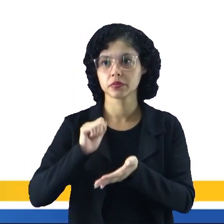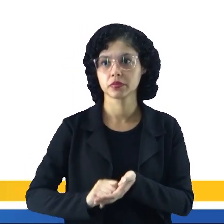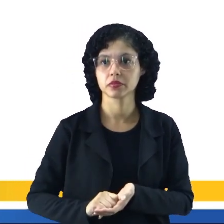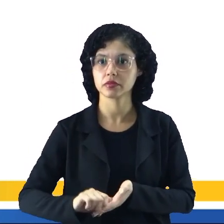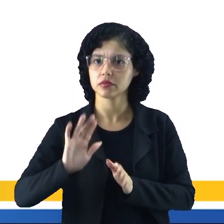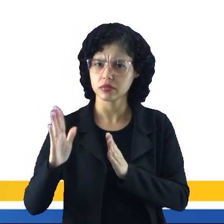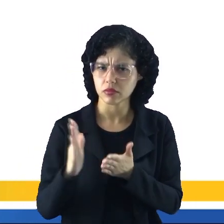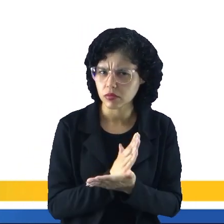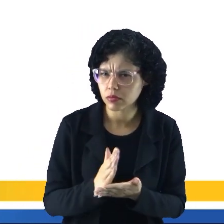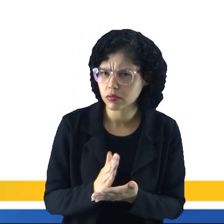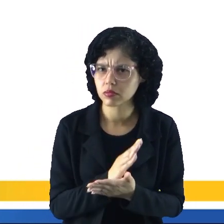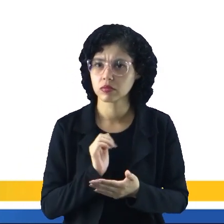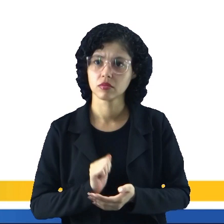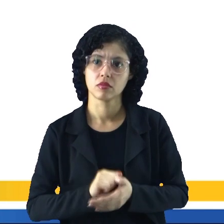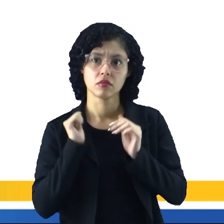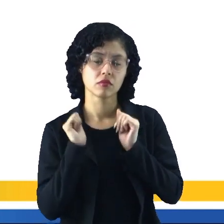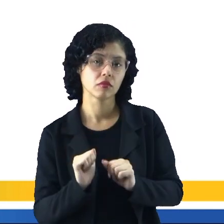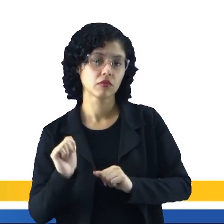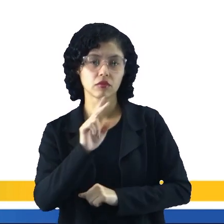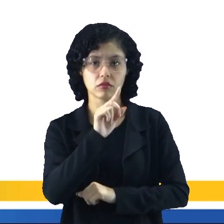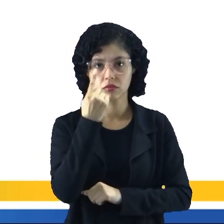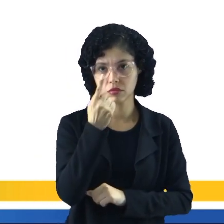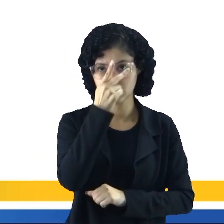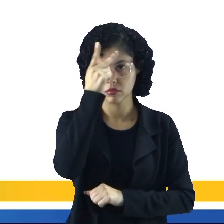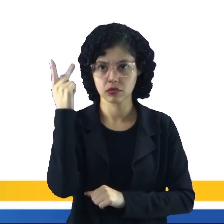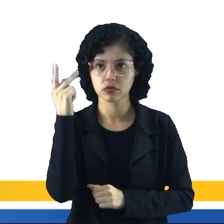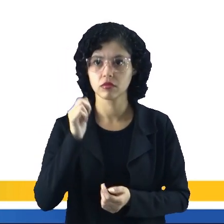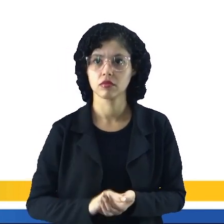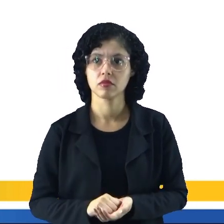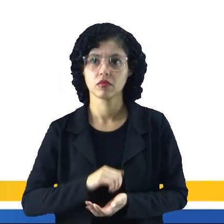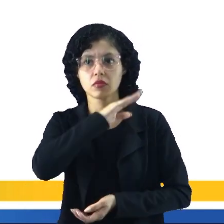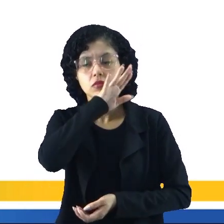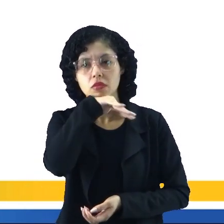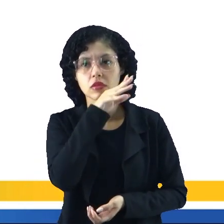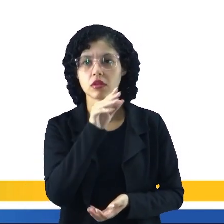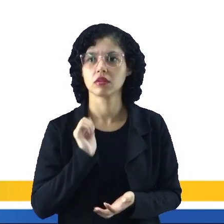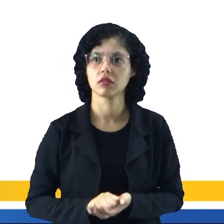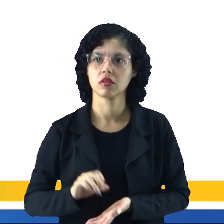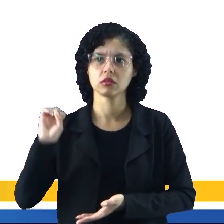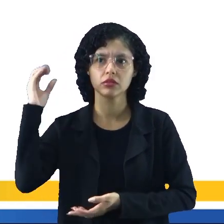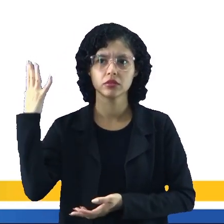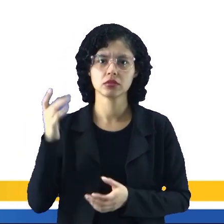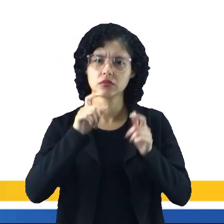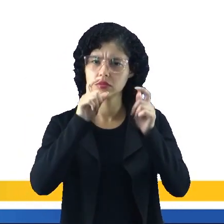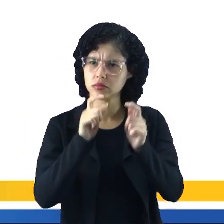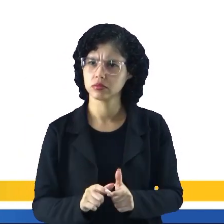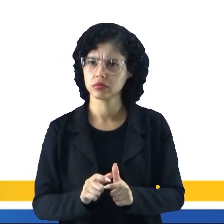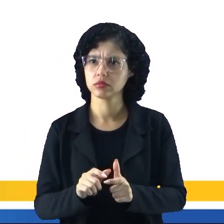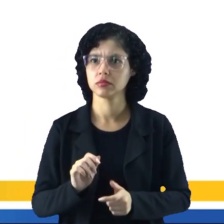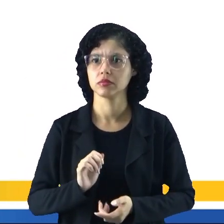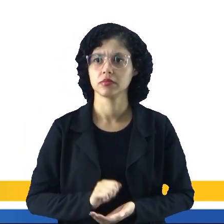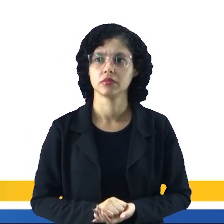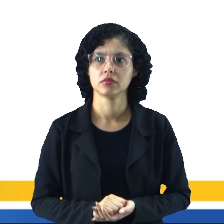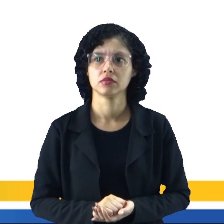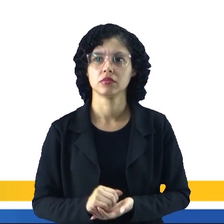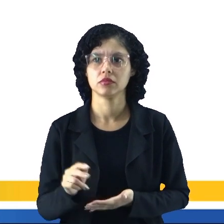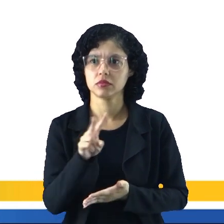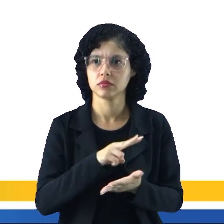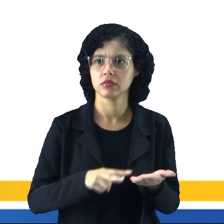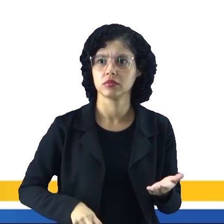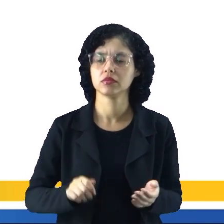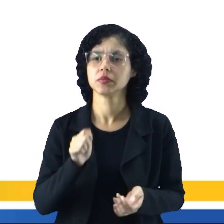o escritor descreve algo que pode ser uma pessoa um animal um acontecimento ou um lugar